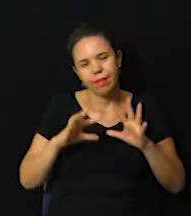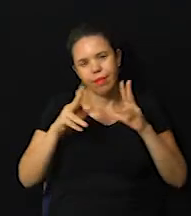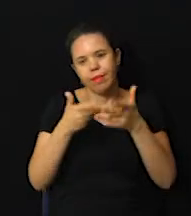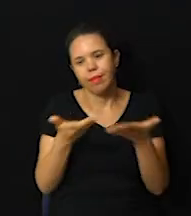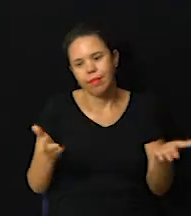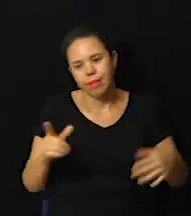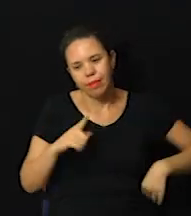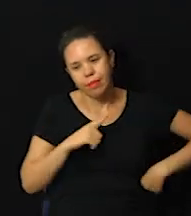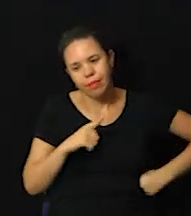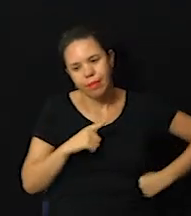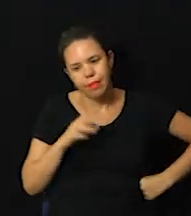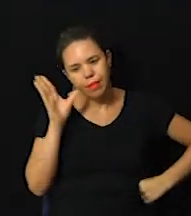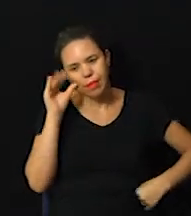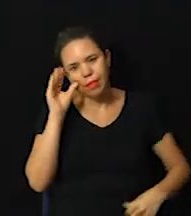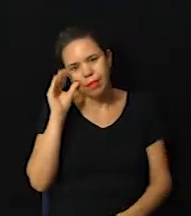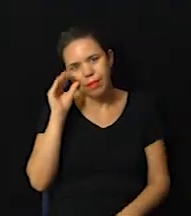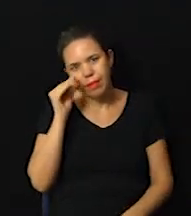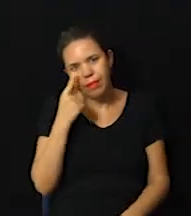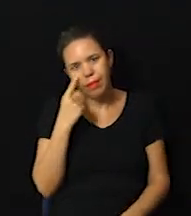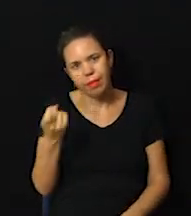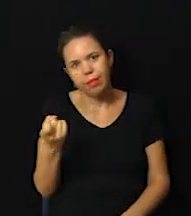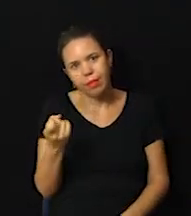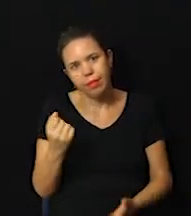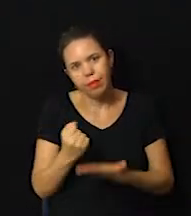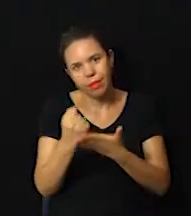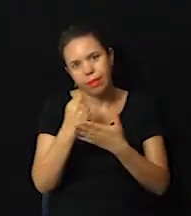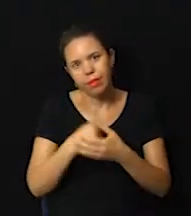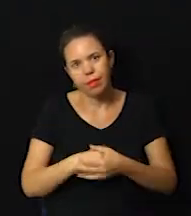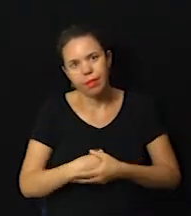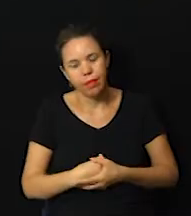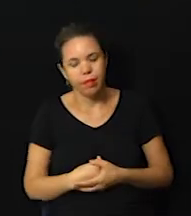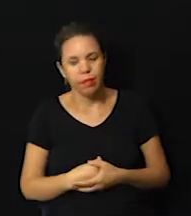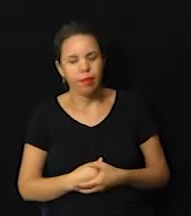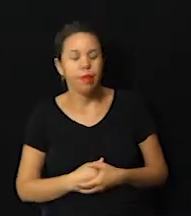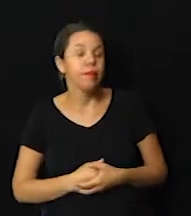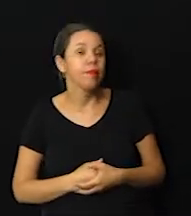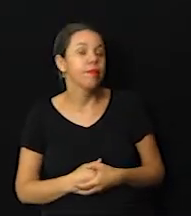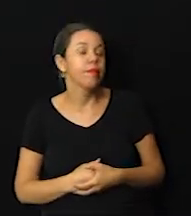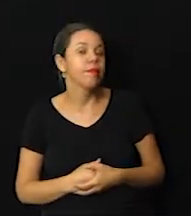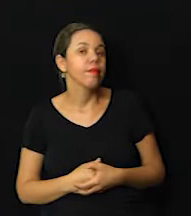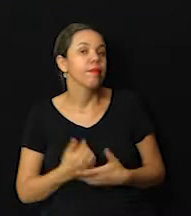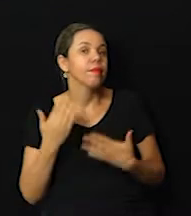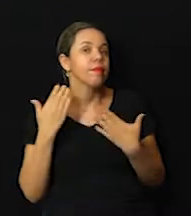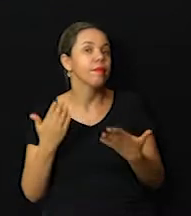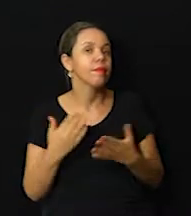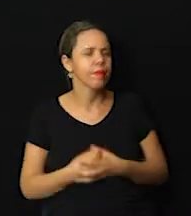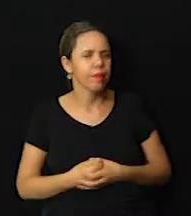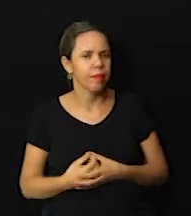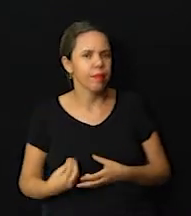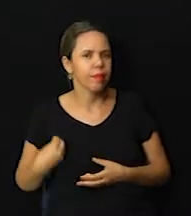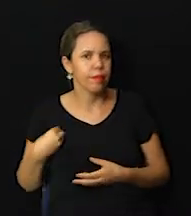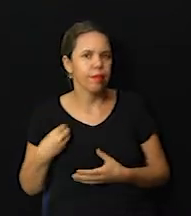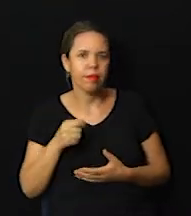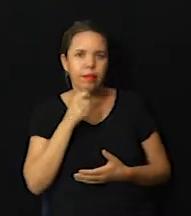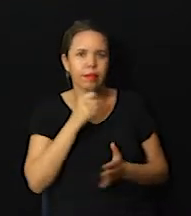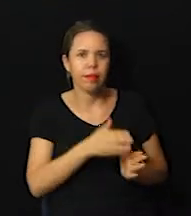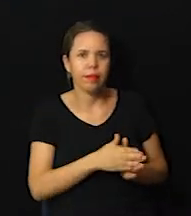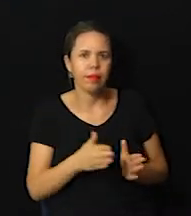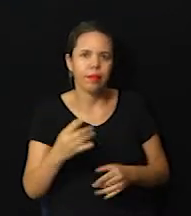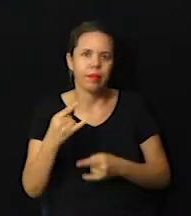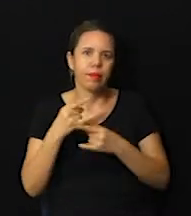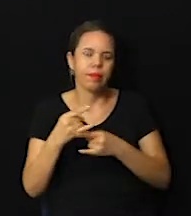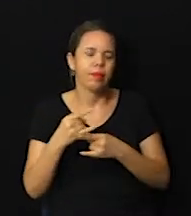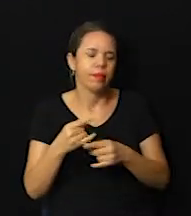que tenham uma curiosidade, o um interesse de nos ajudar também. Obrigada. Ainda estamos assim no Zoom, de